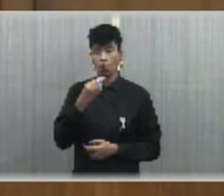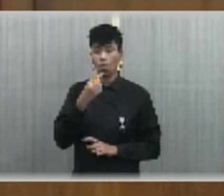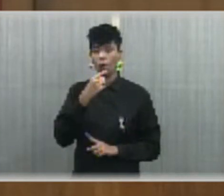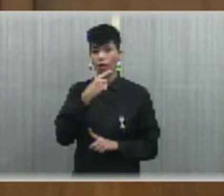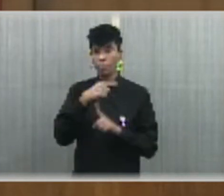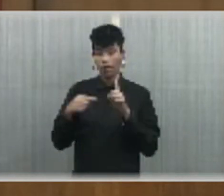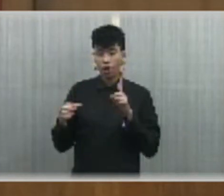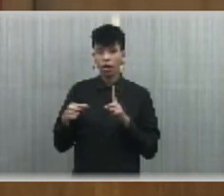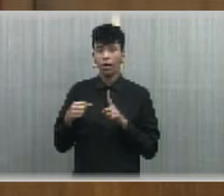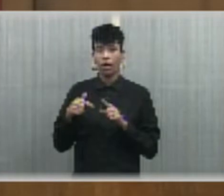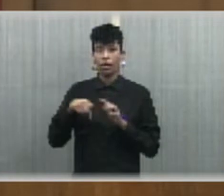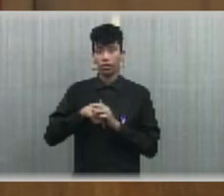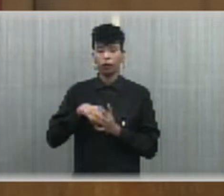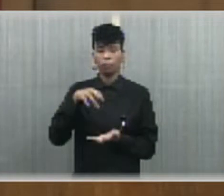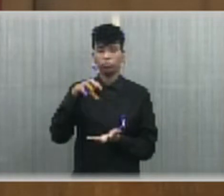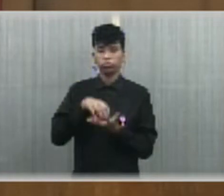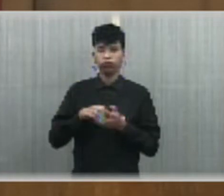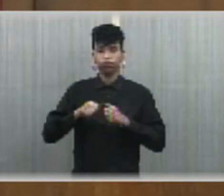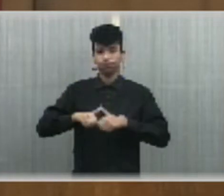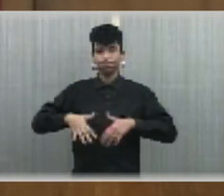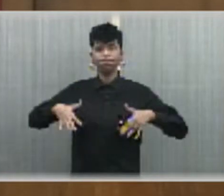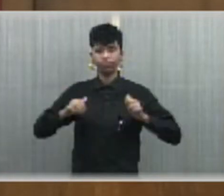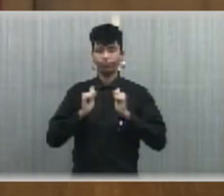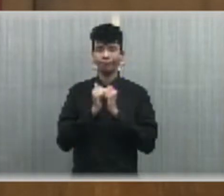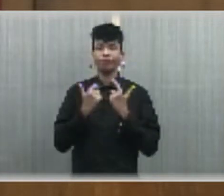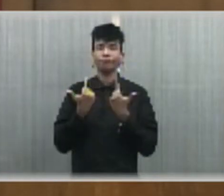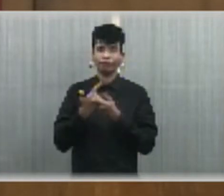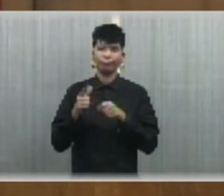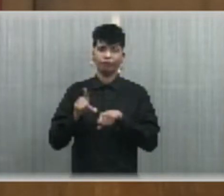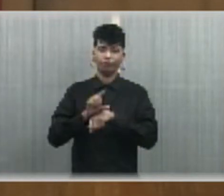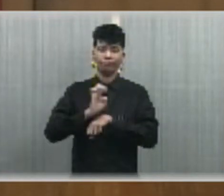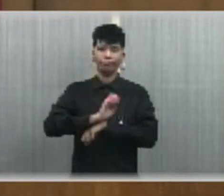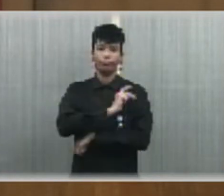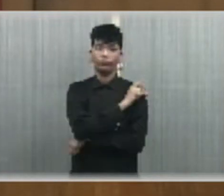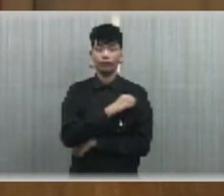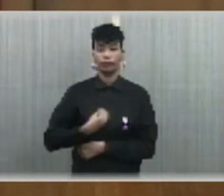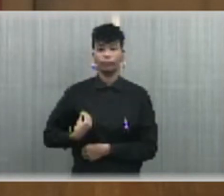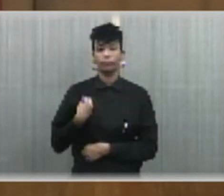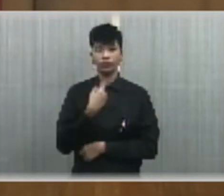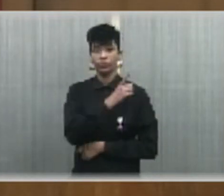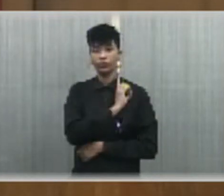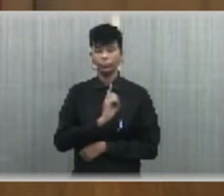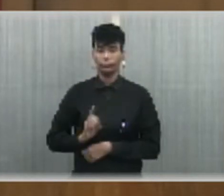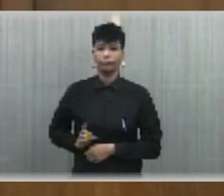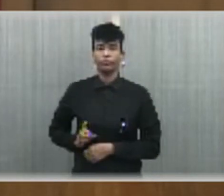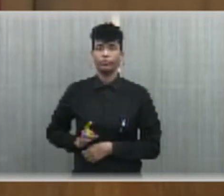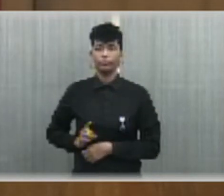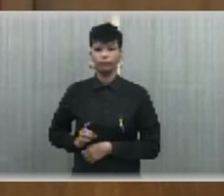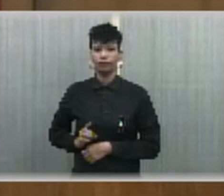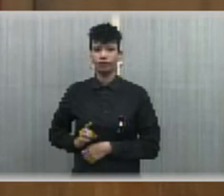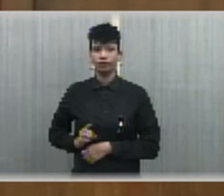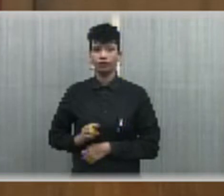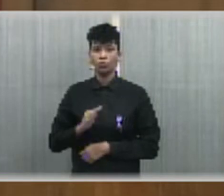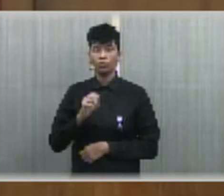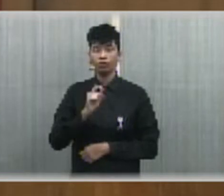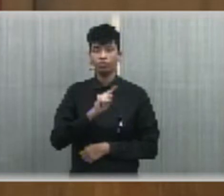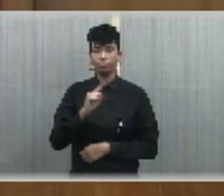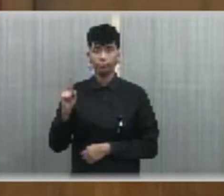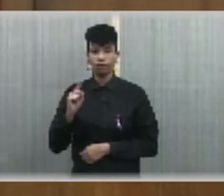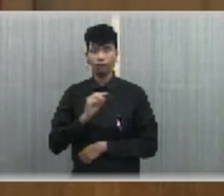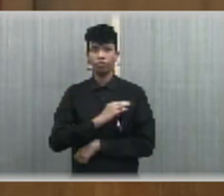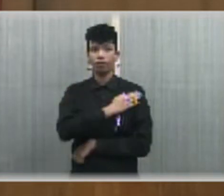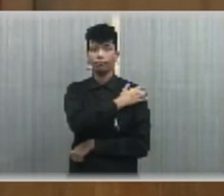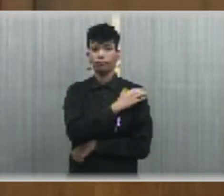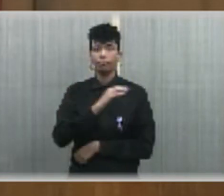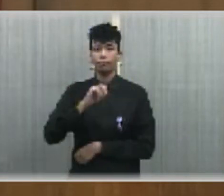plenário de Petrônio Portela, sede da Assembleia Legislativa do Estado do Piauí, com a presença dos senhores deputados Bessá, Coronel